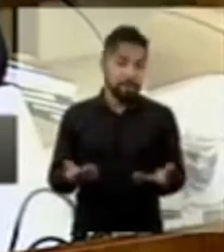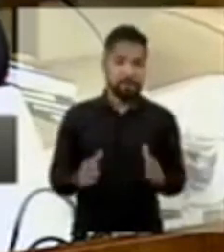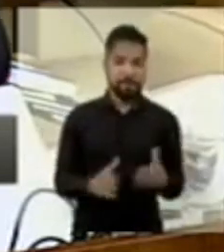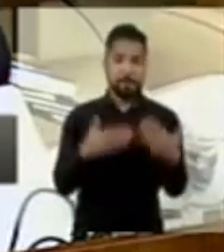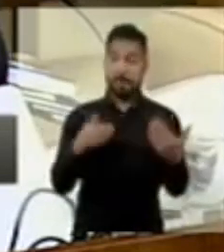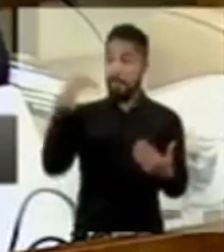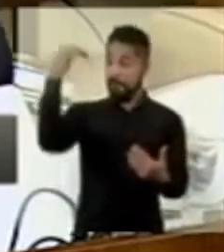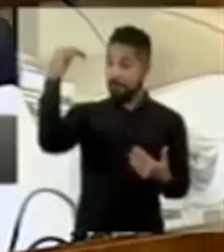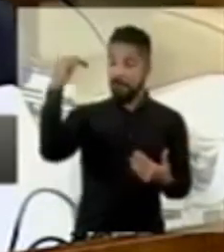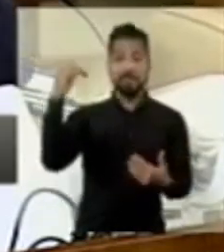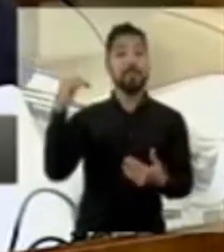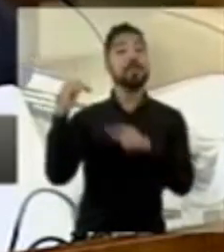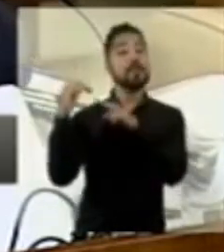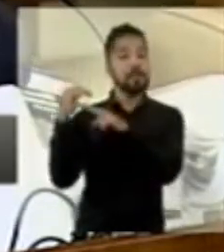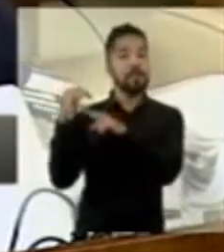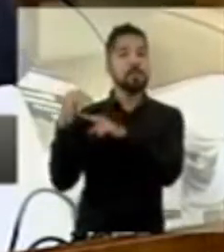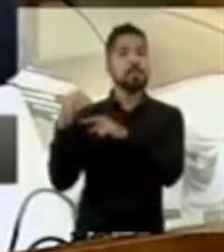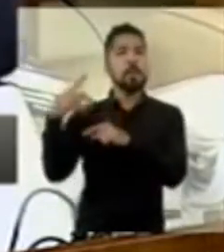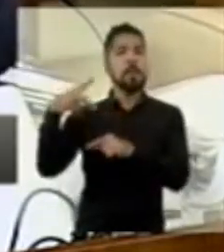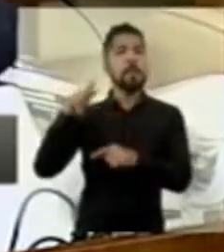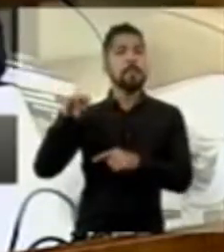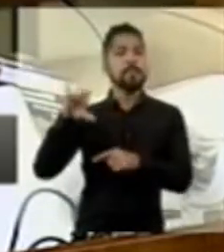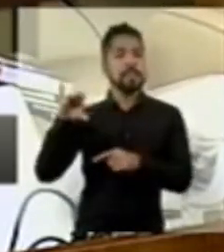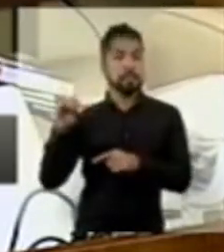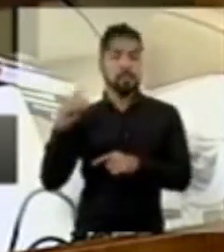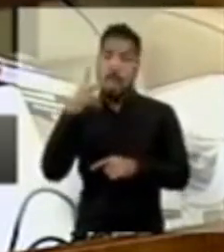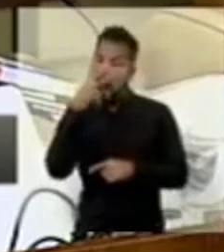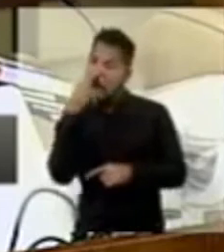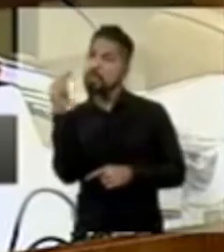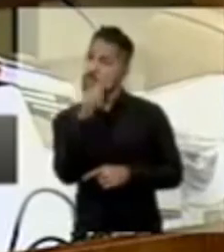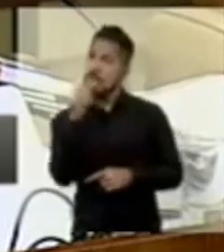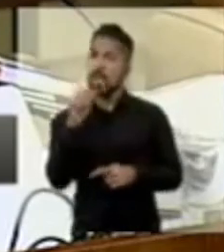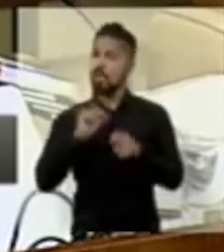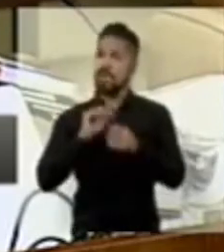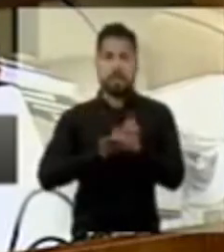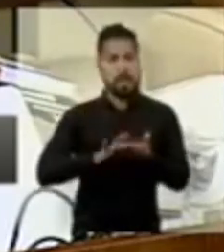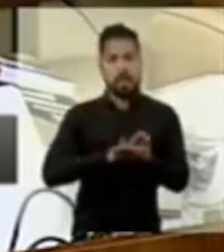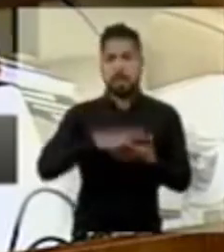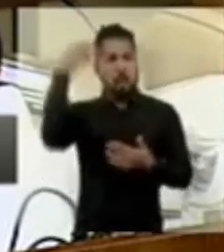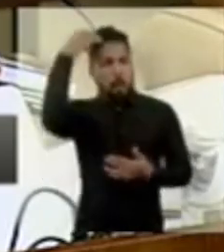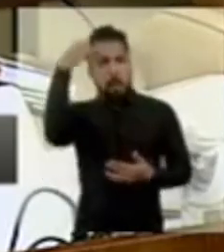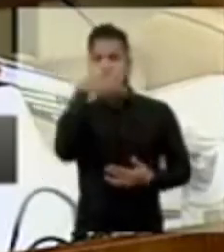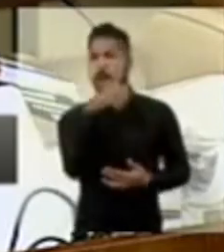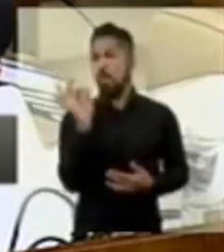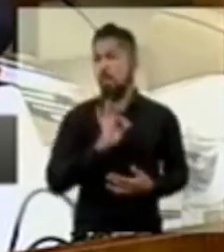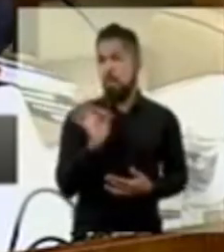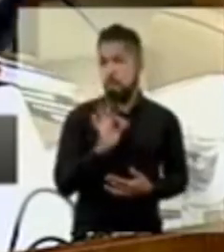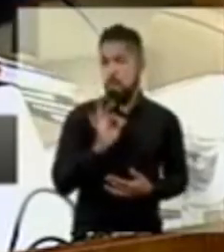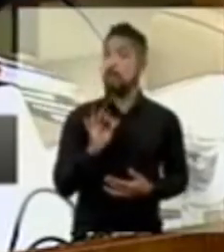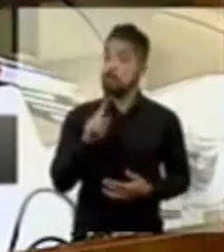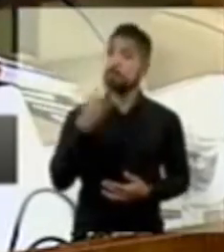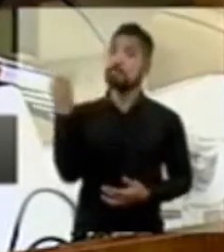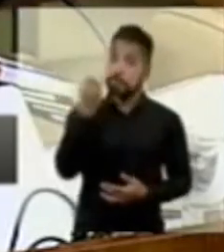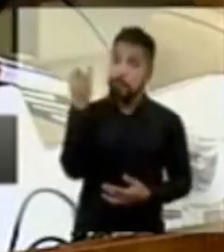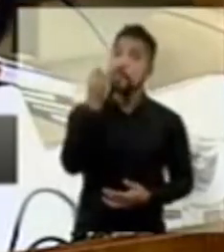está em jogo o princípio da presunção de inocência o princípio da não culpabilidade que é muito